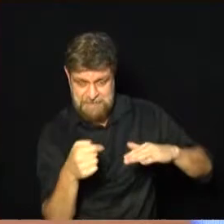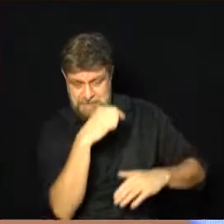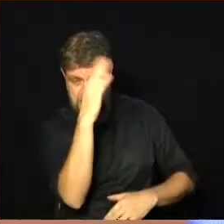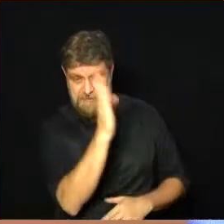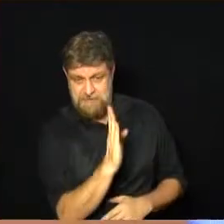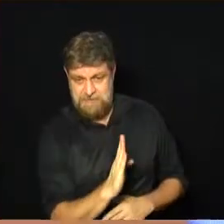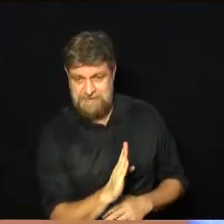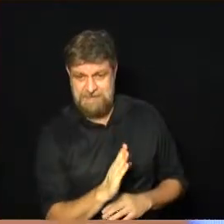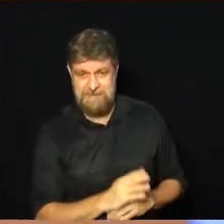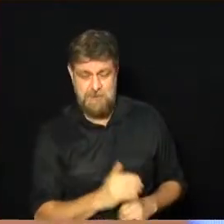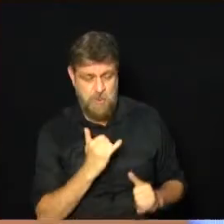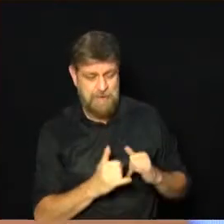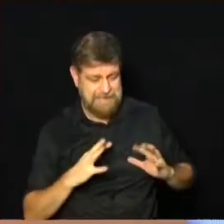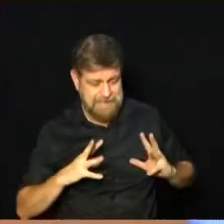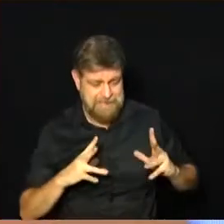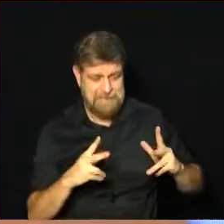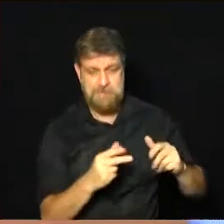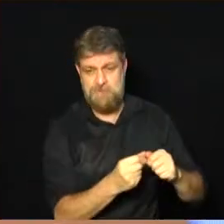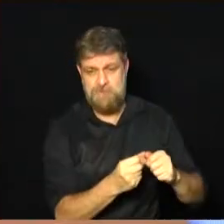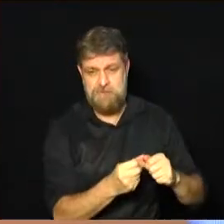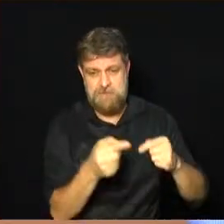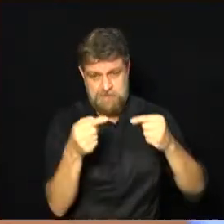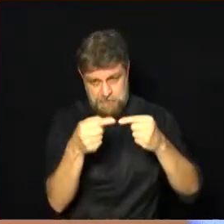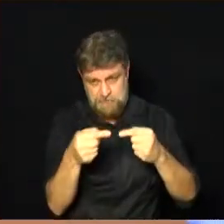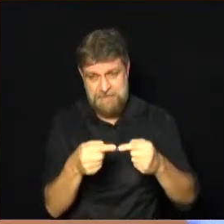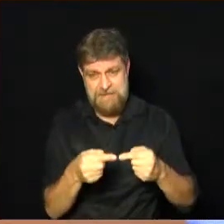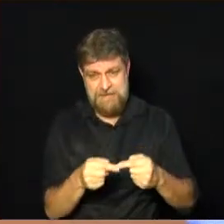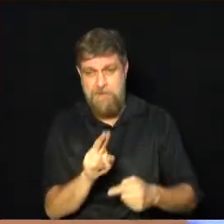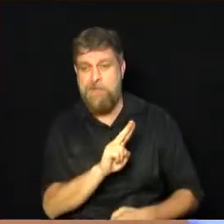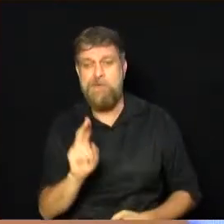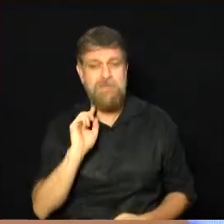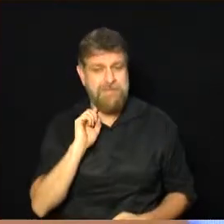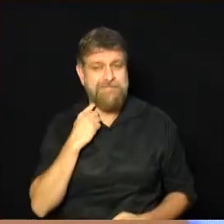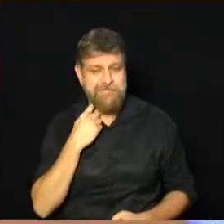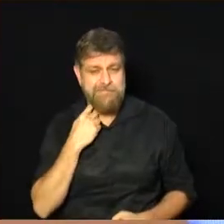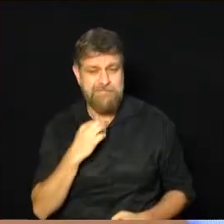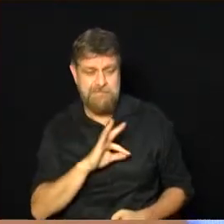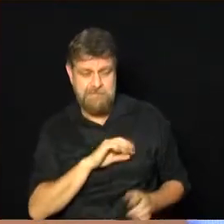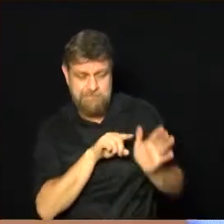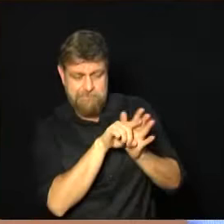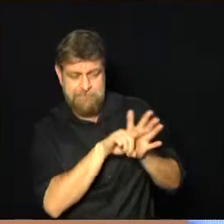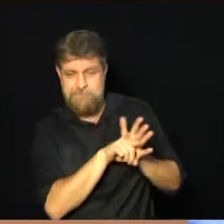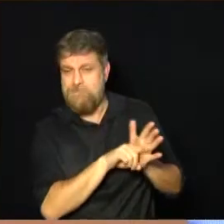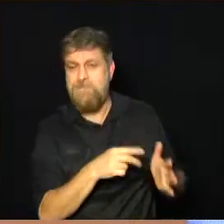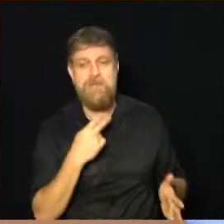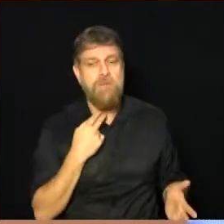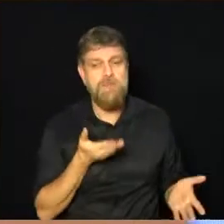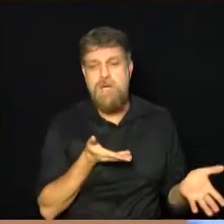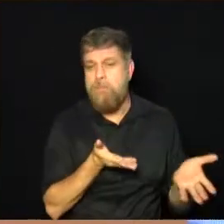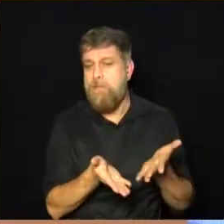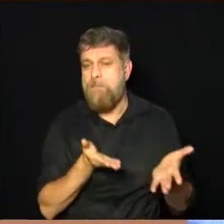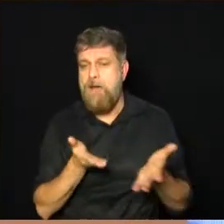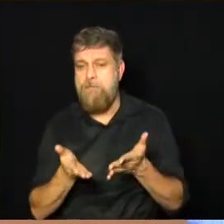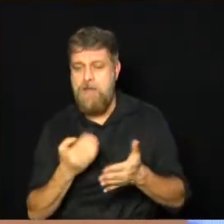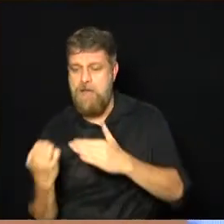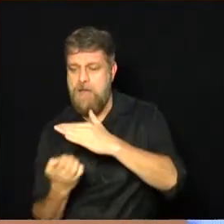sua totalidade, estavam envolvidas na Lava Jato e impedidas de participar de licitações